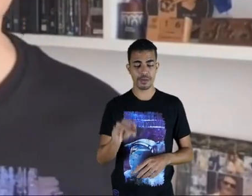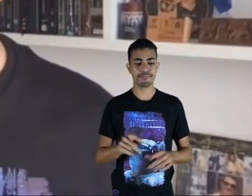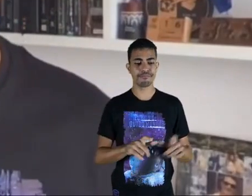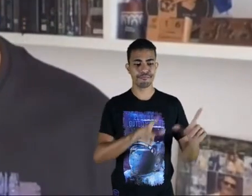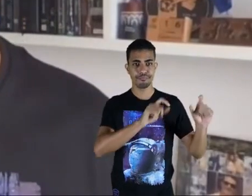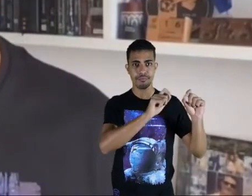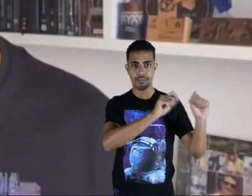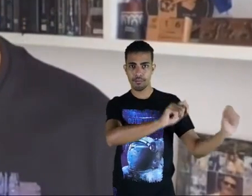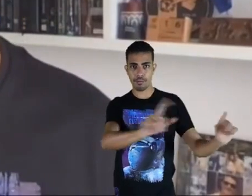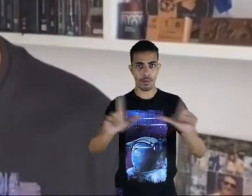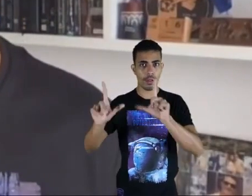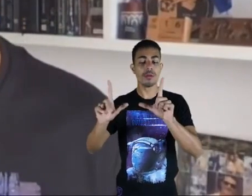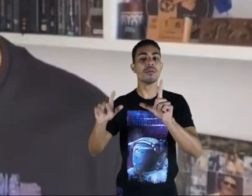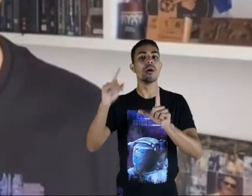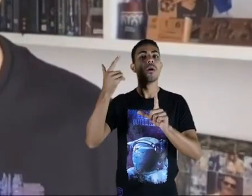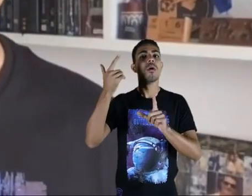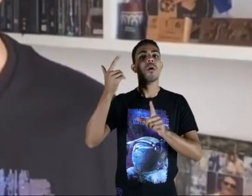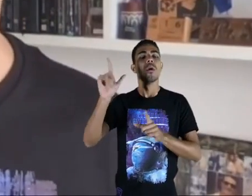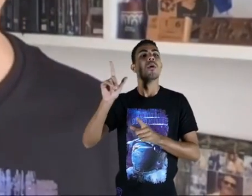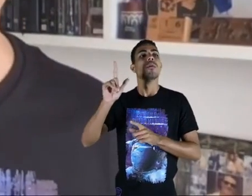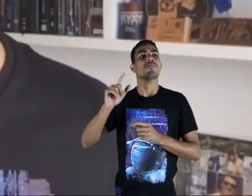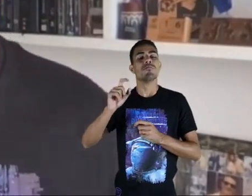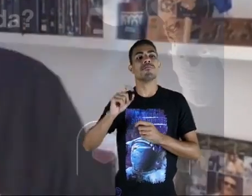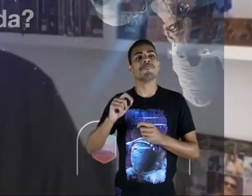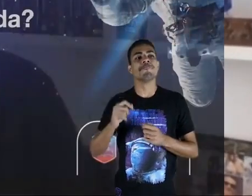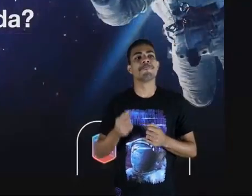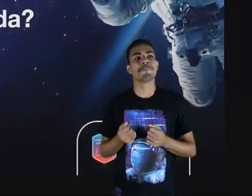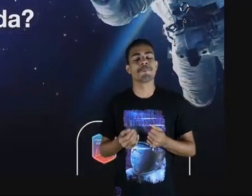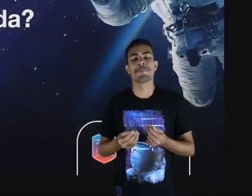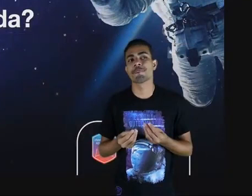algo interessante, porque